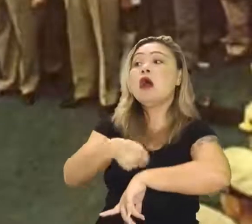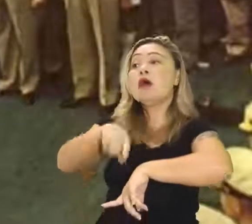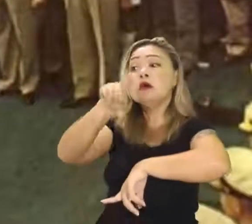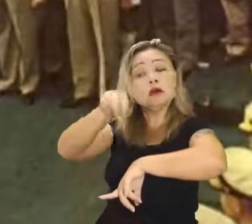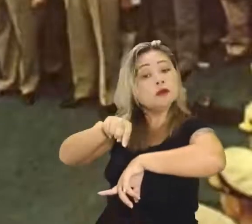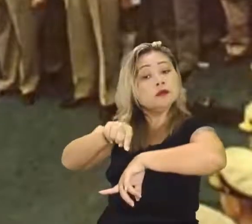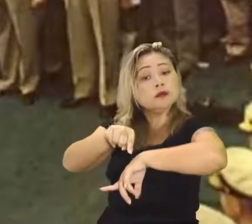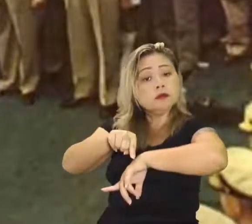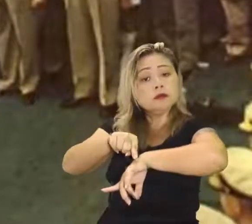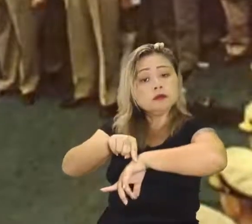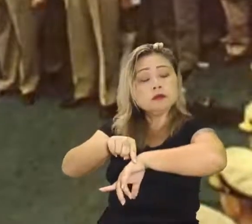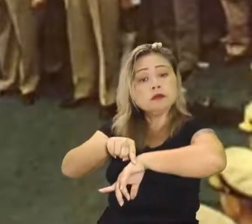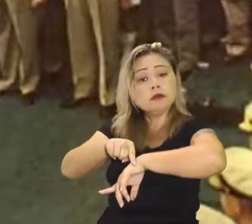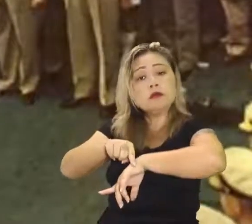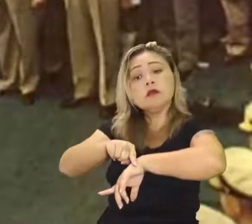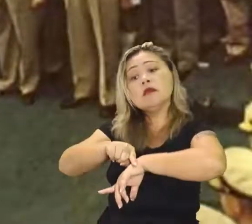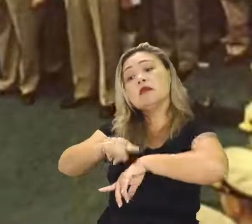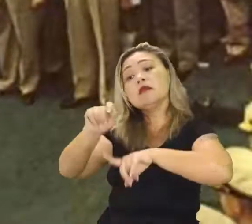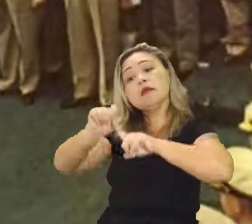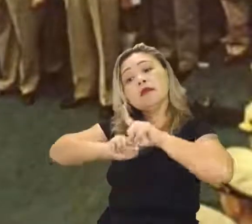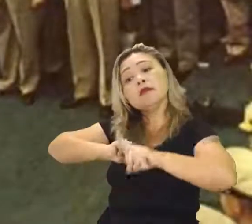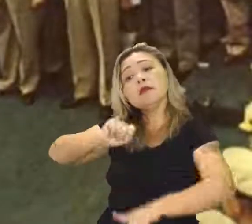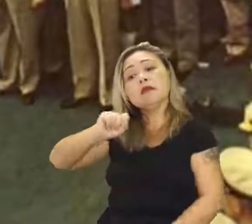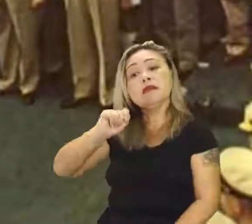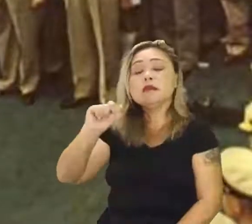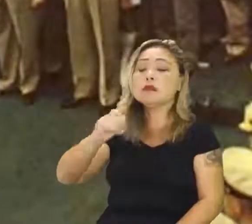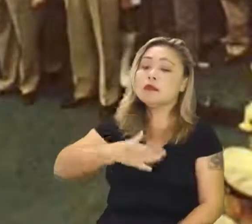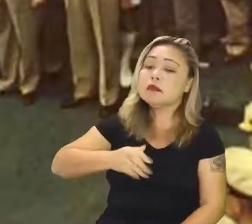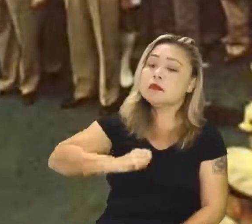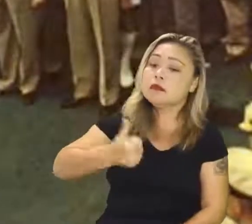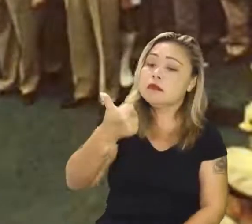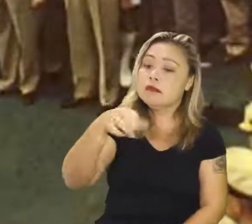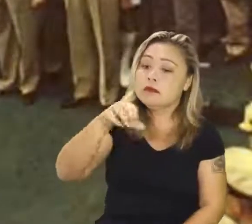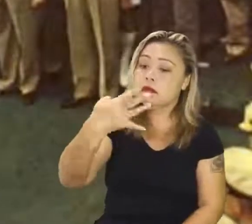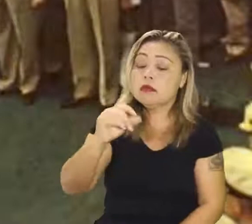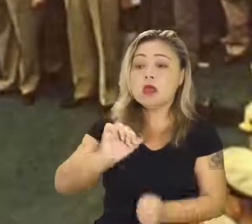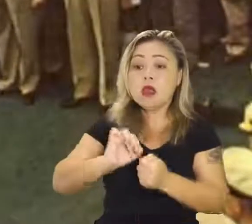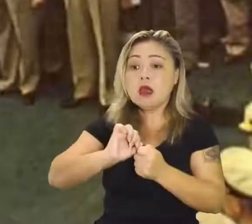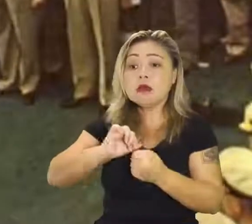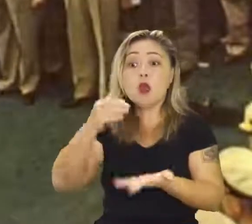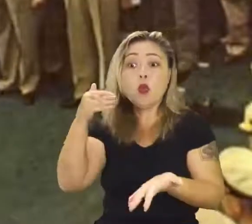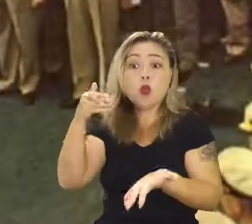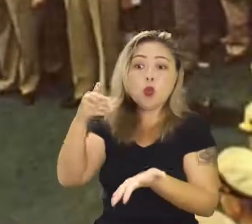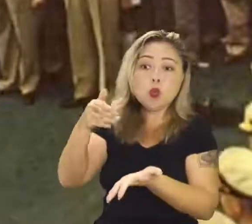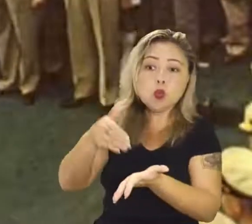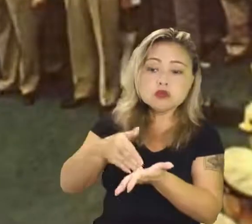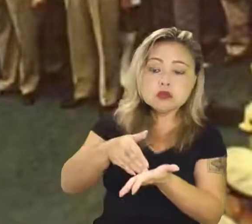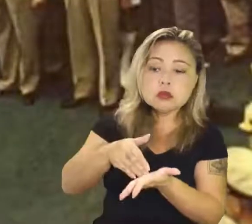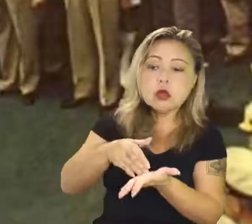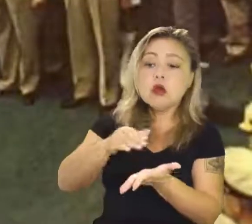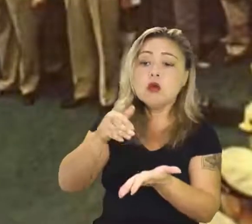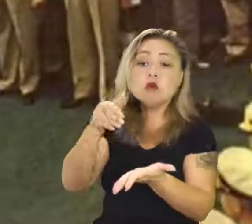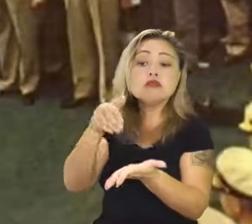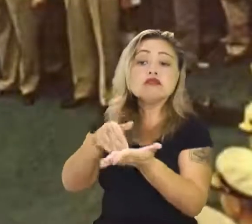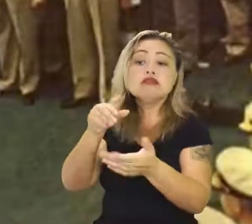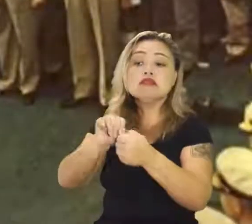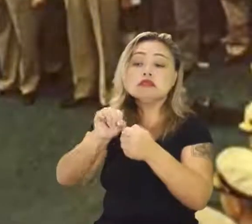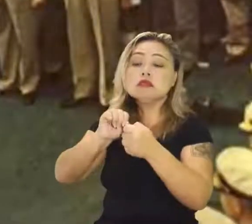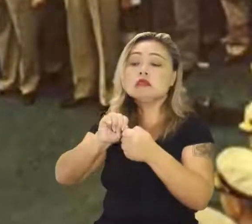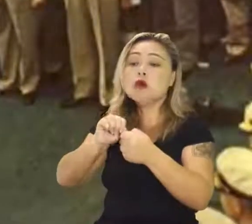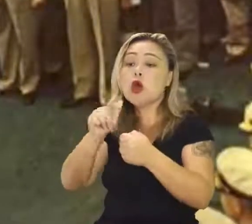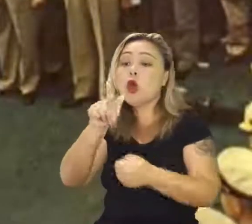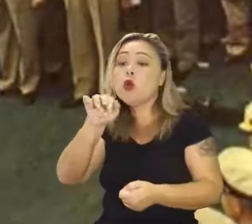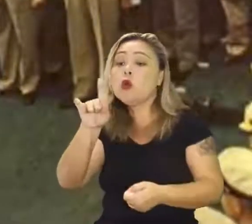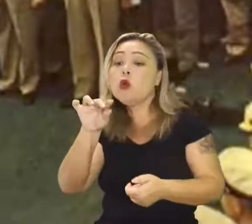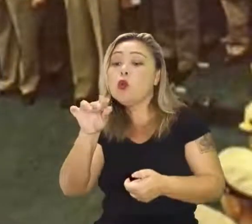norte-americanos, em agosto de 45, eles vão dar um golpe de misericórdia. Que golpe vai ser esse? Que